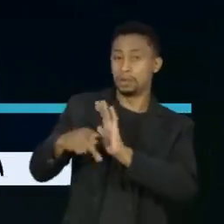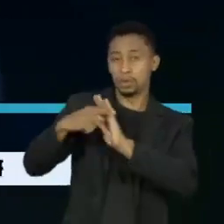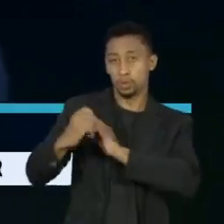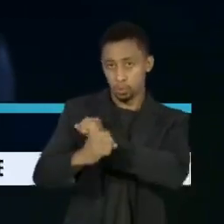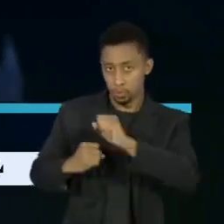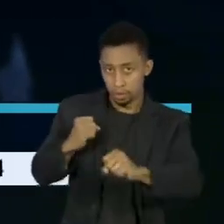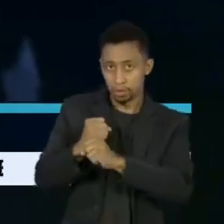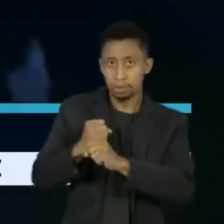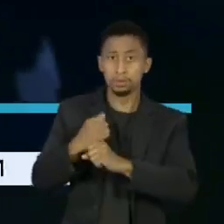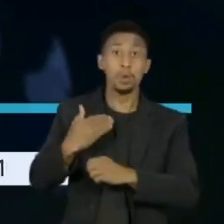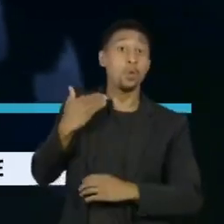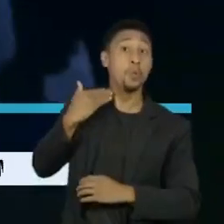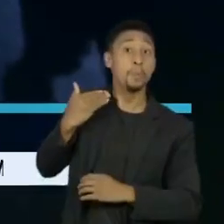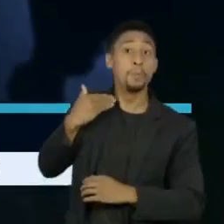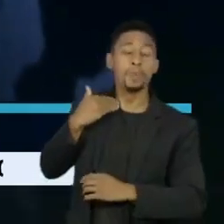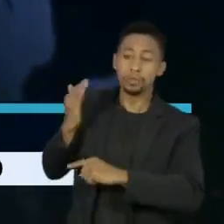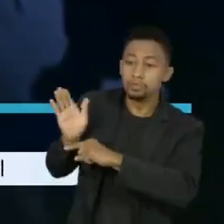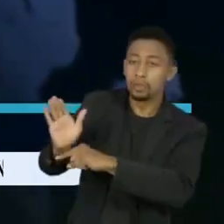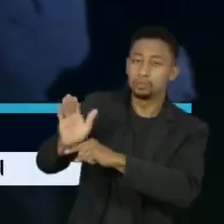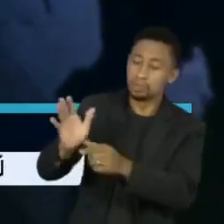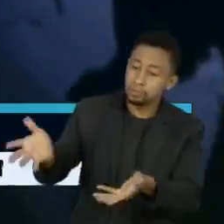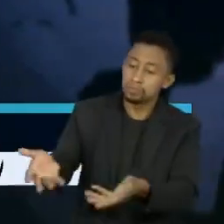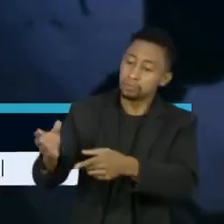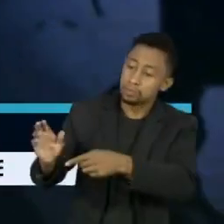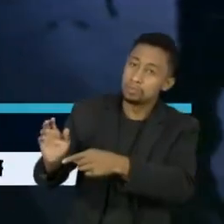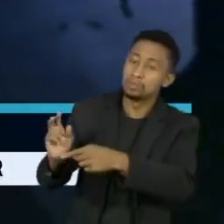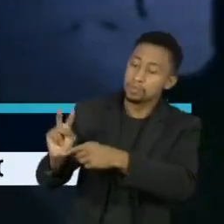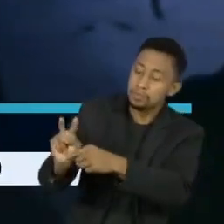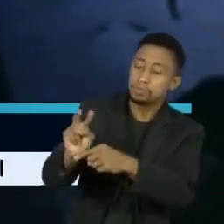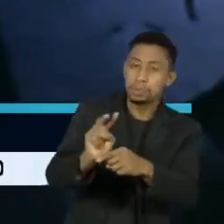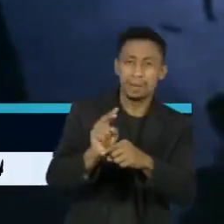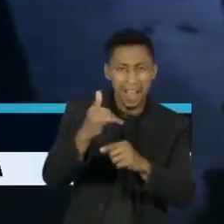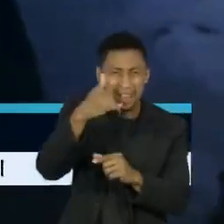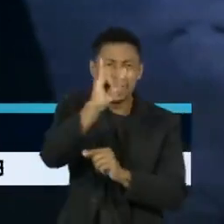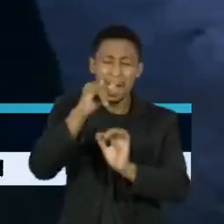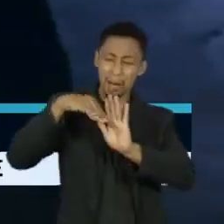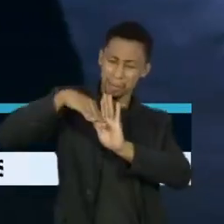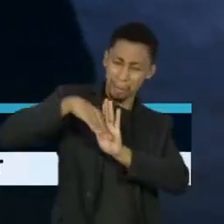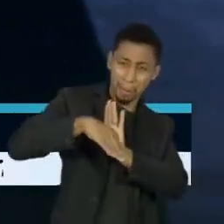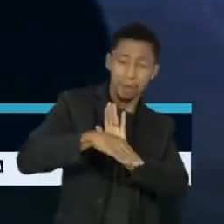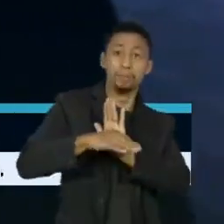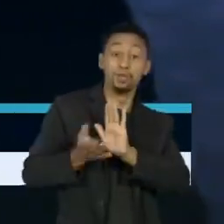de medidas do banco para amenizar os impactos econômicos causados pela pandemia de Covid-19.